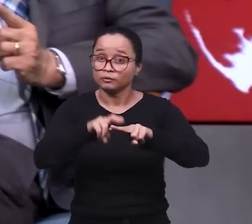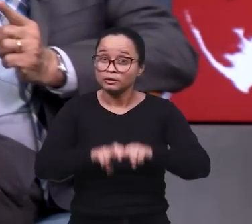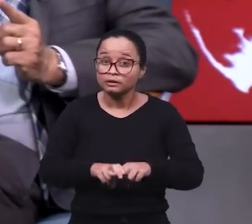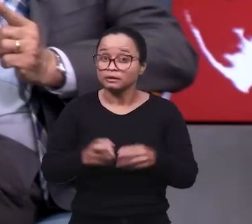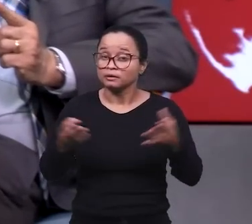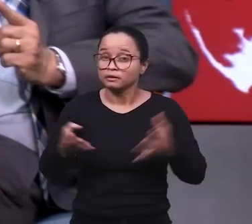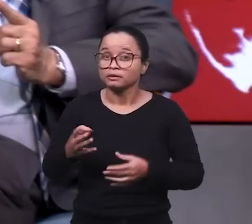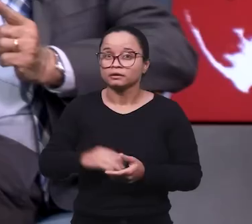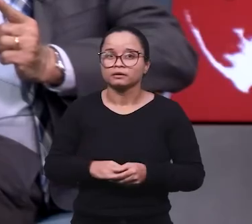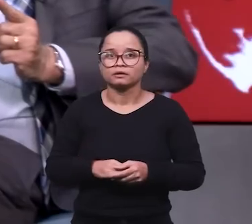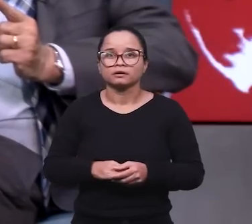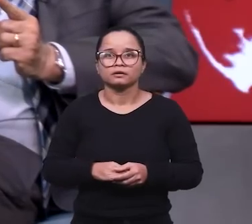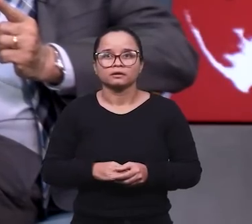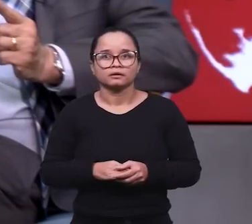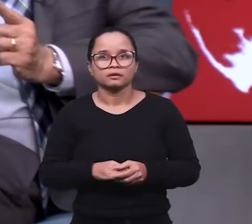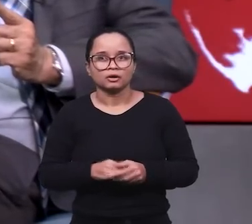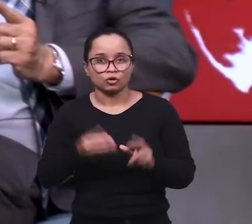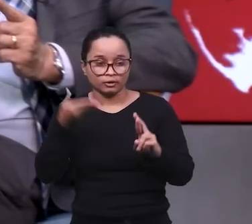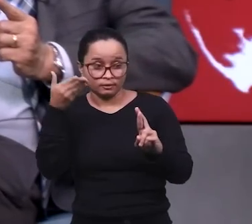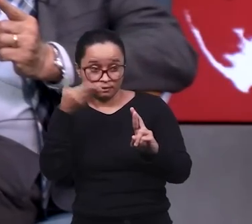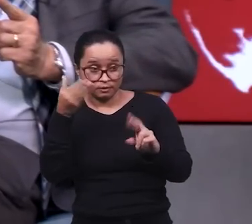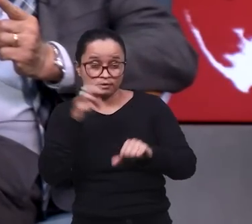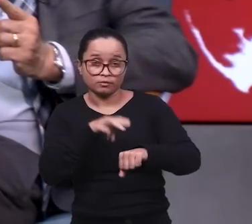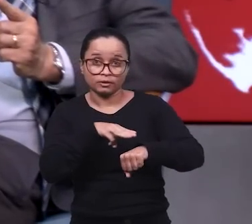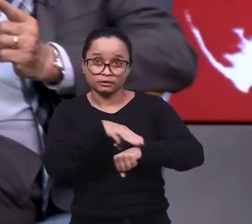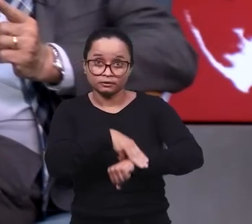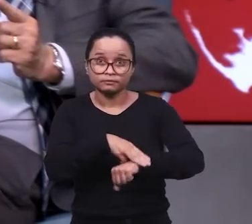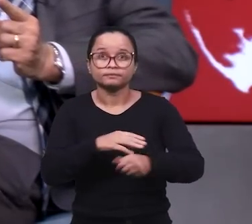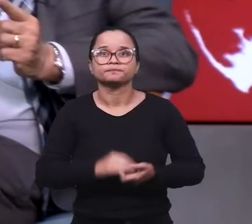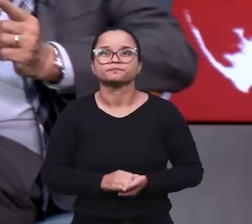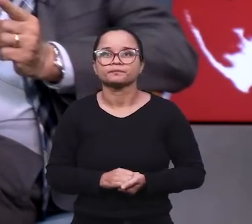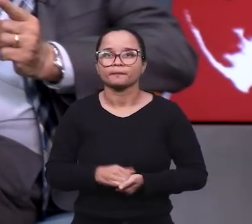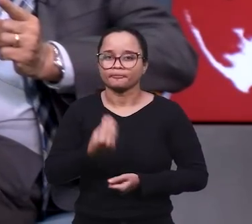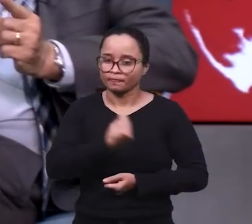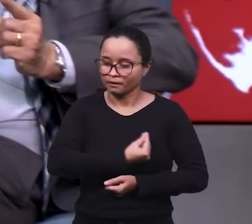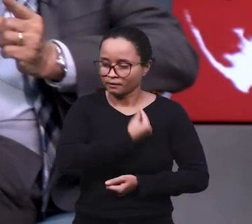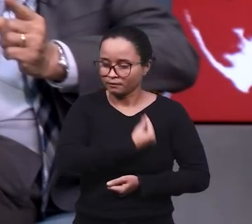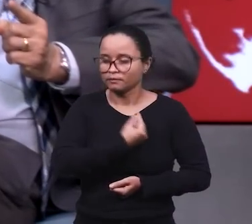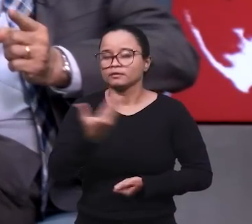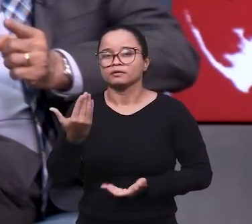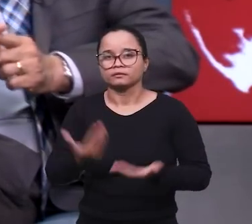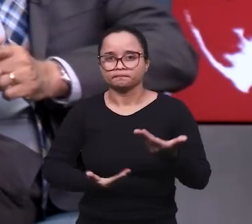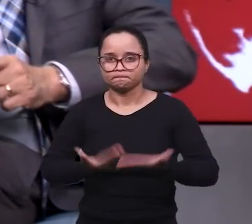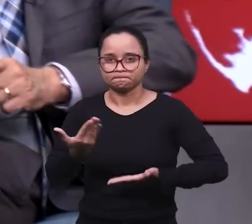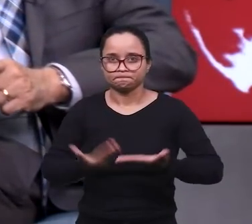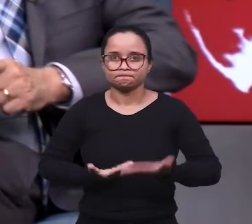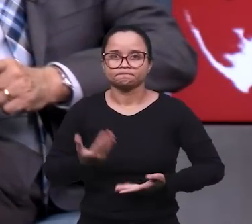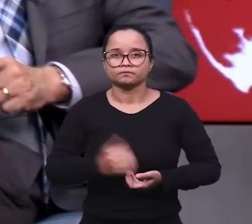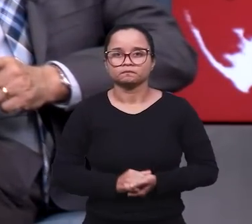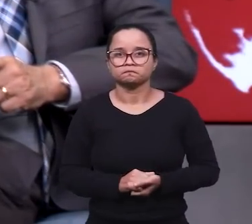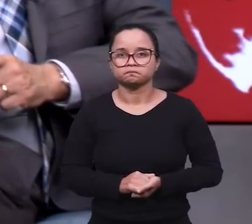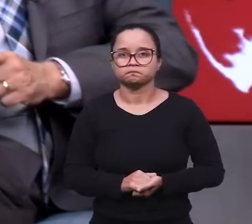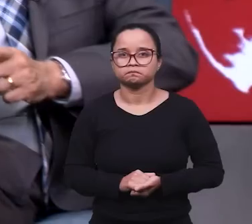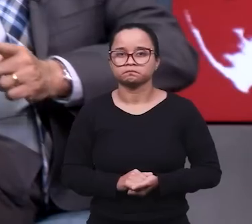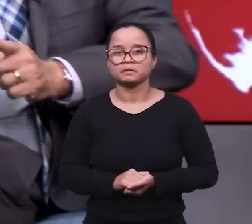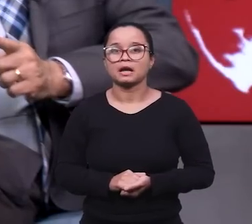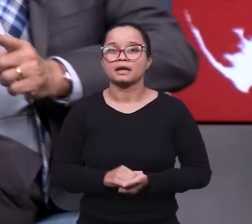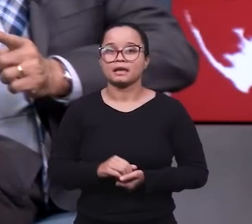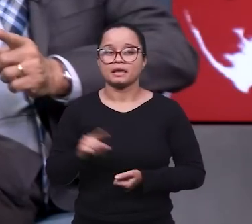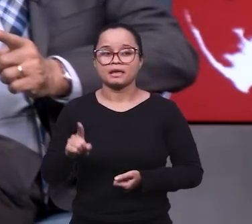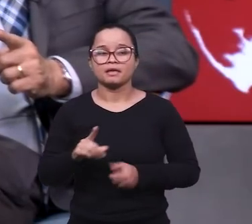isso que quando ele se refere ao ministério na vida da igreja,